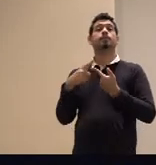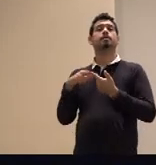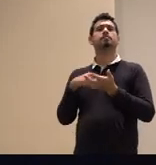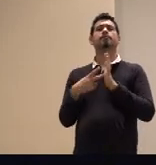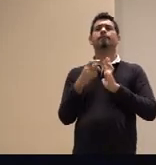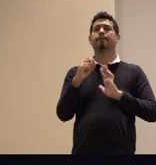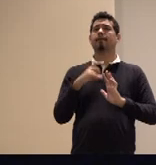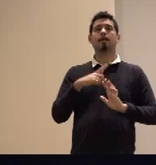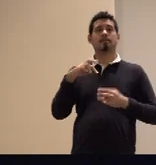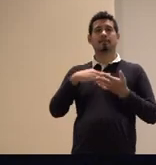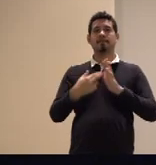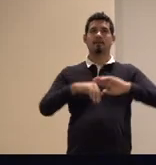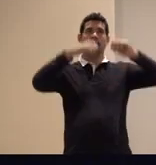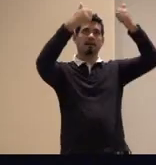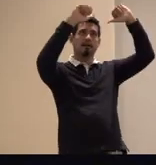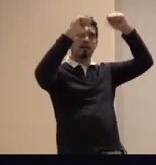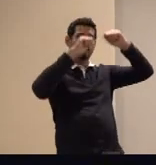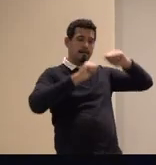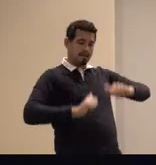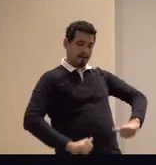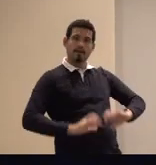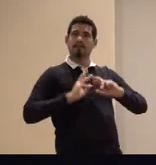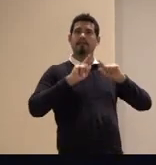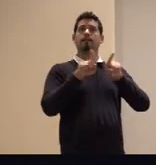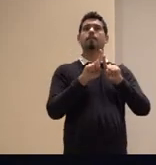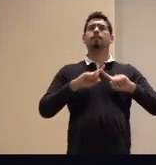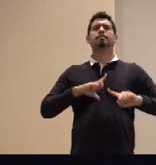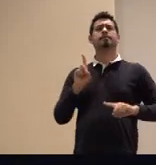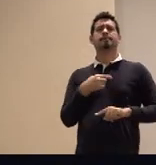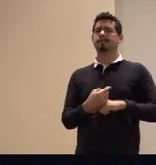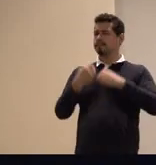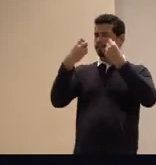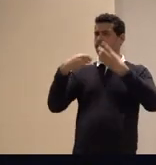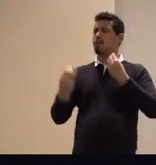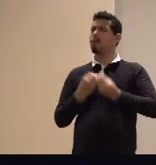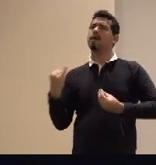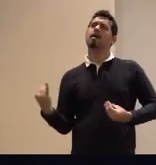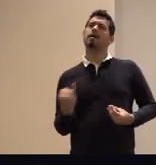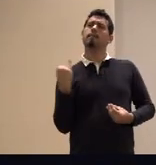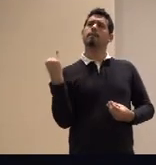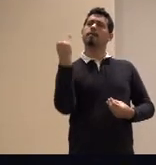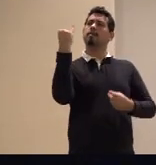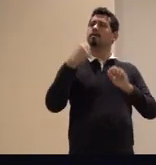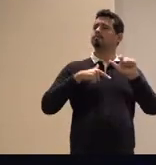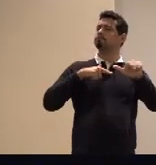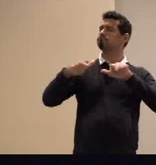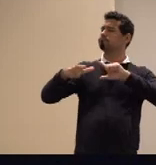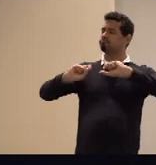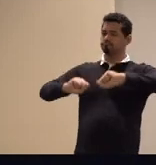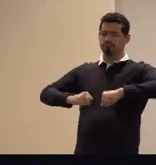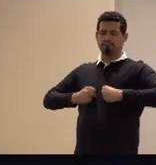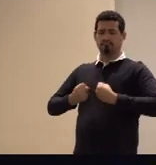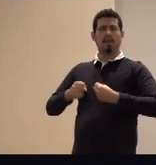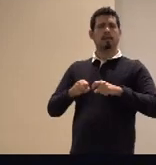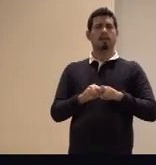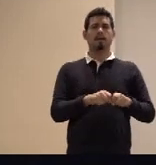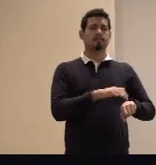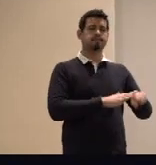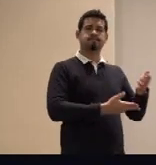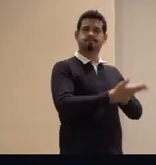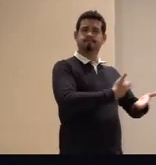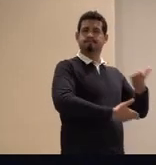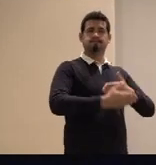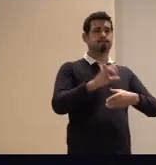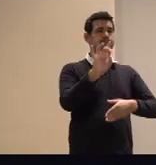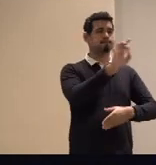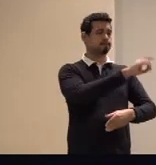realmente, né, um raio-x desse diagnóstico. E aí a gente vem falar da importância também do serviço de fortalecimento dos vínculos que acontece nos